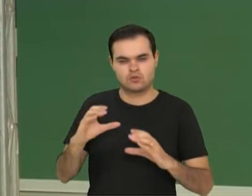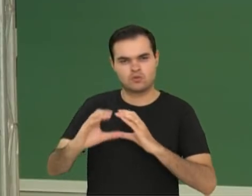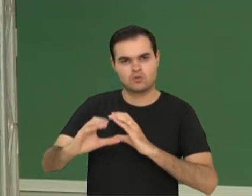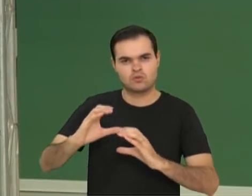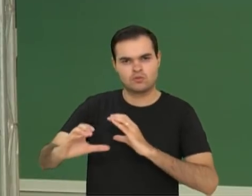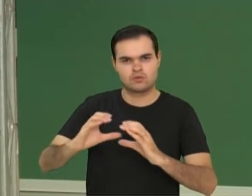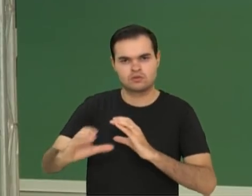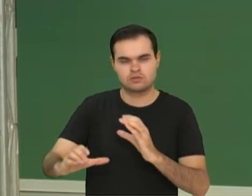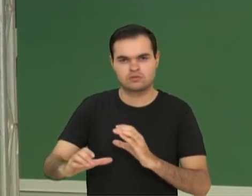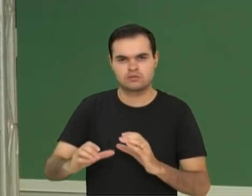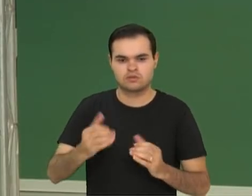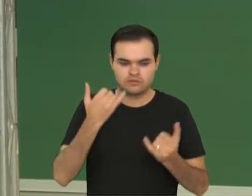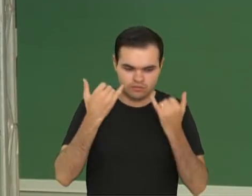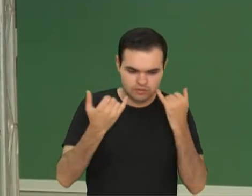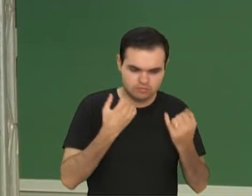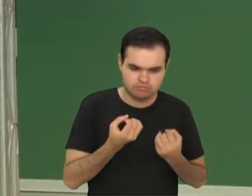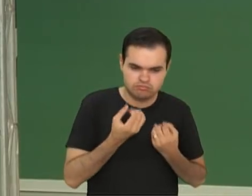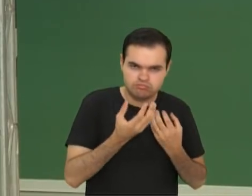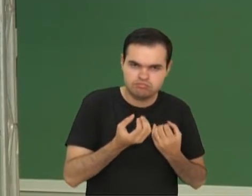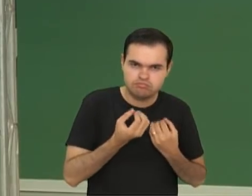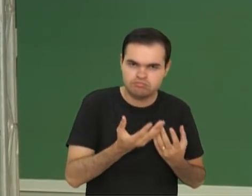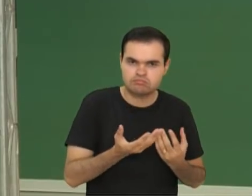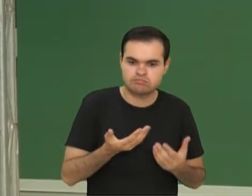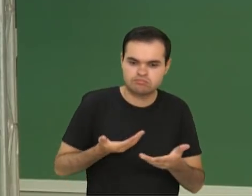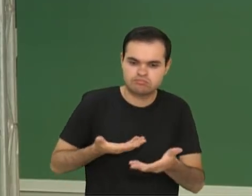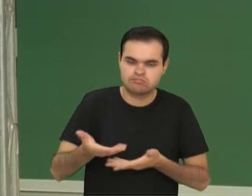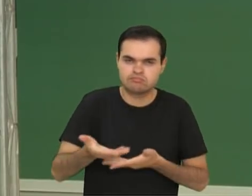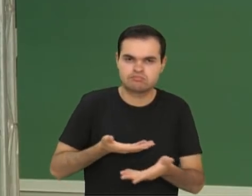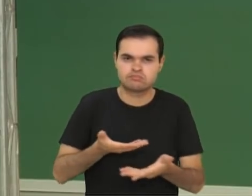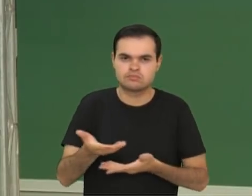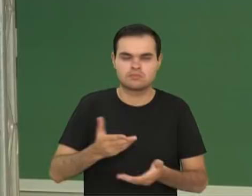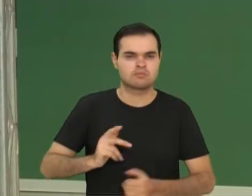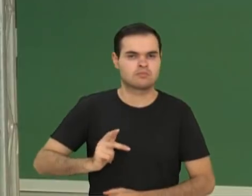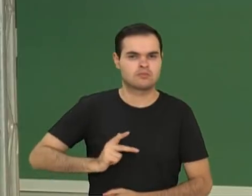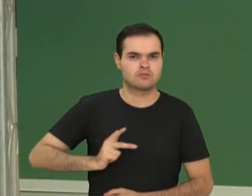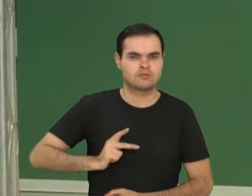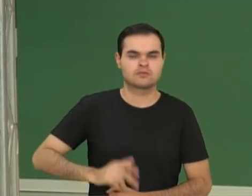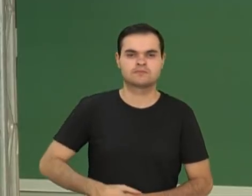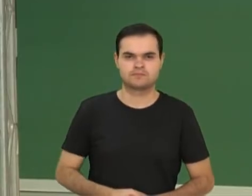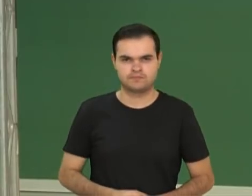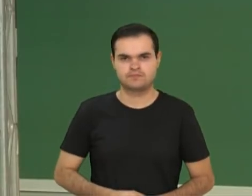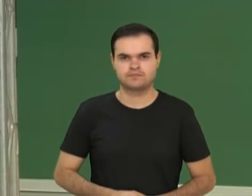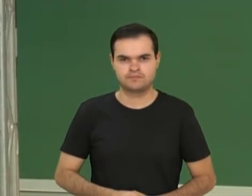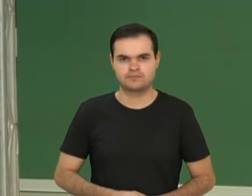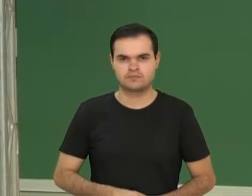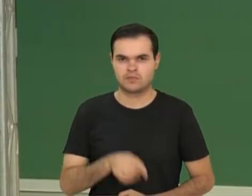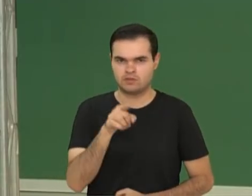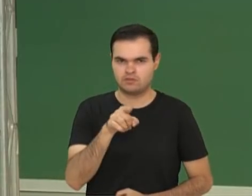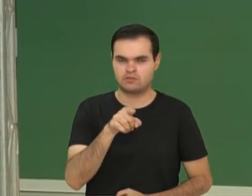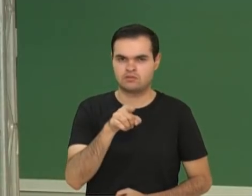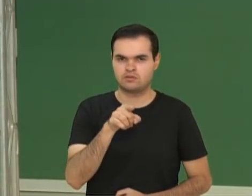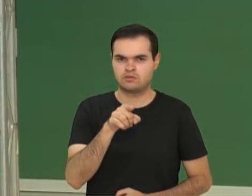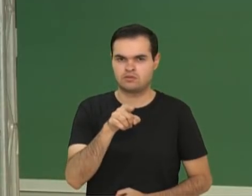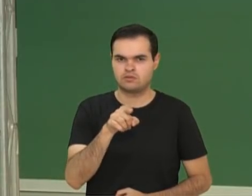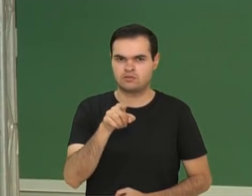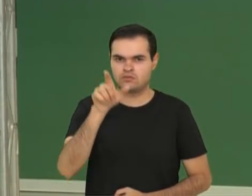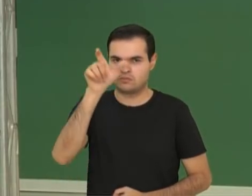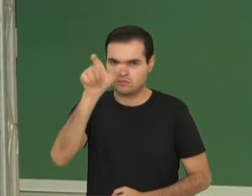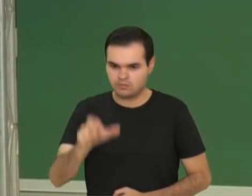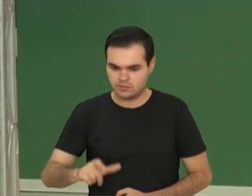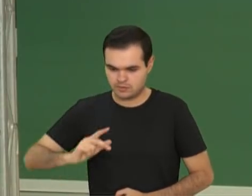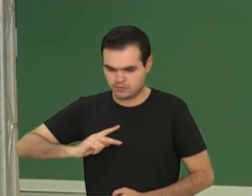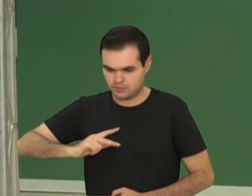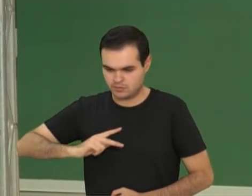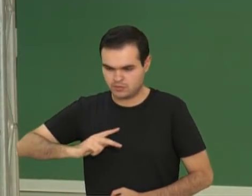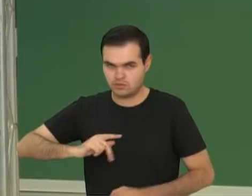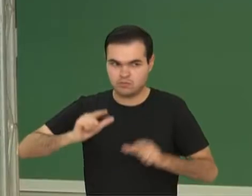compartilhar informações, normalmente informações privadas, certo? Se você é uma pessoa privada, não é uma